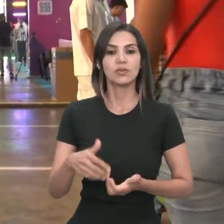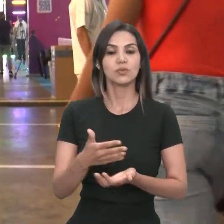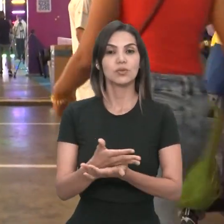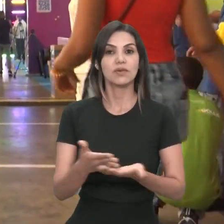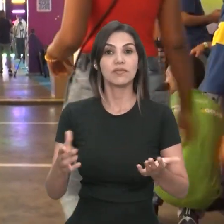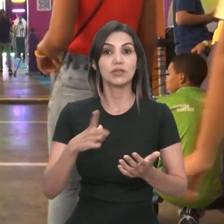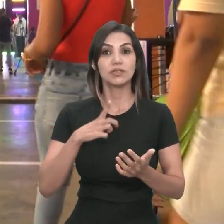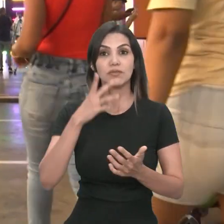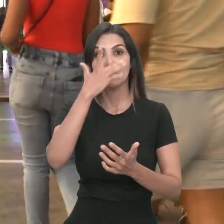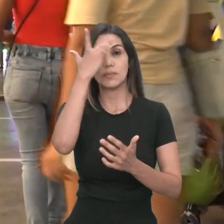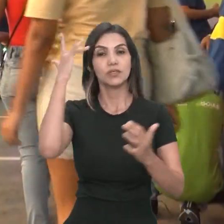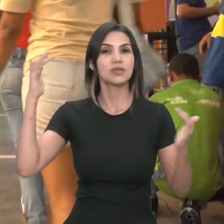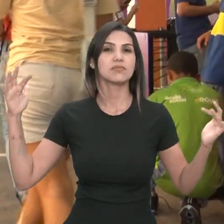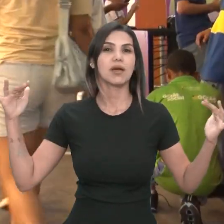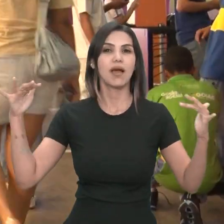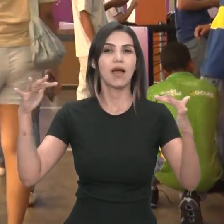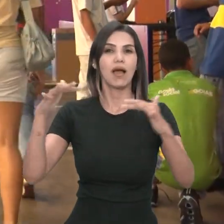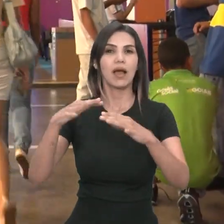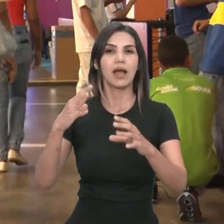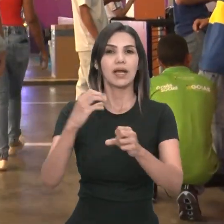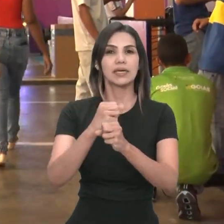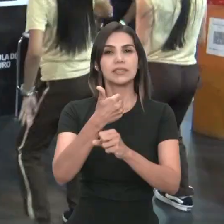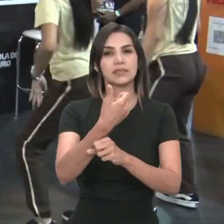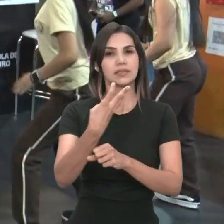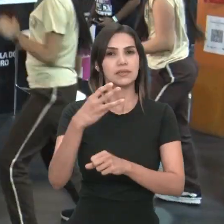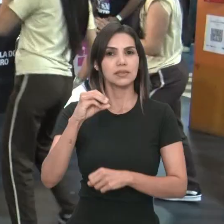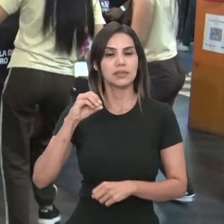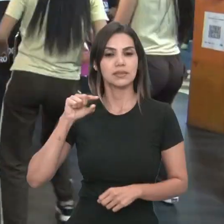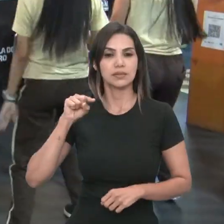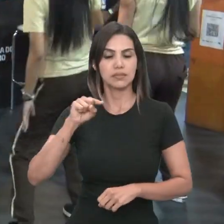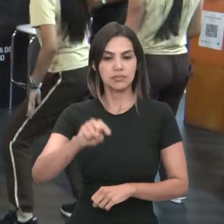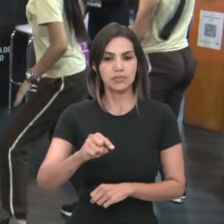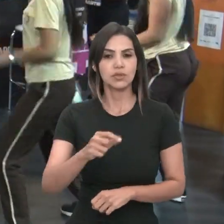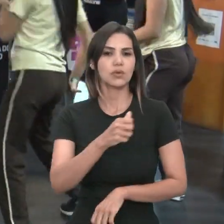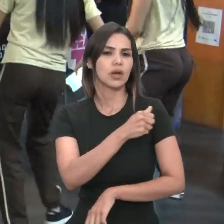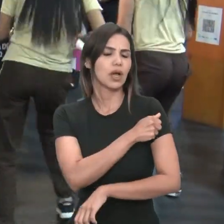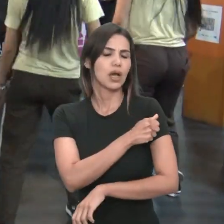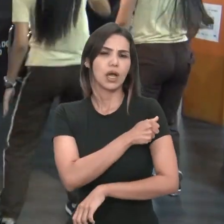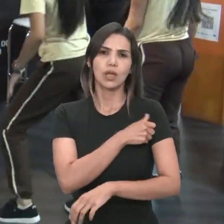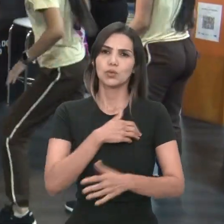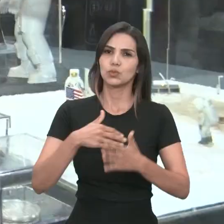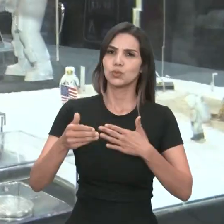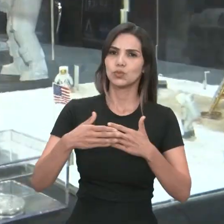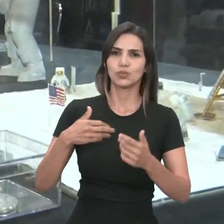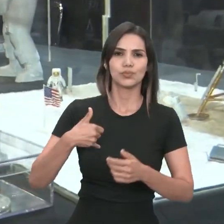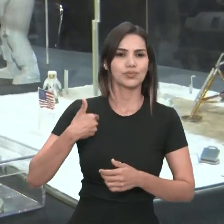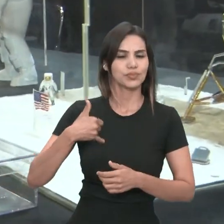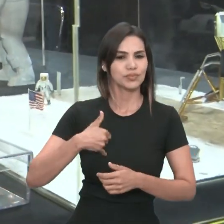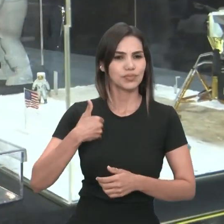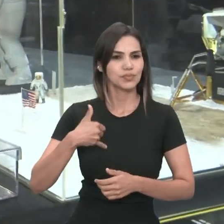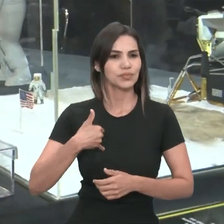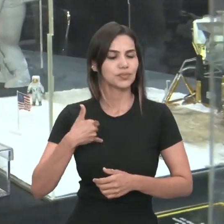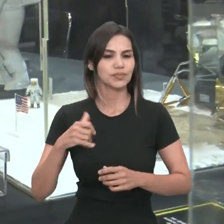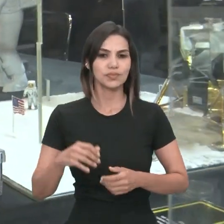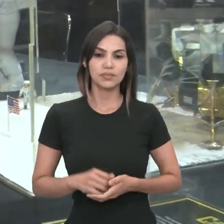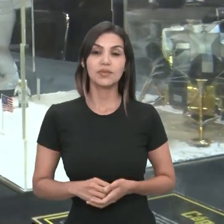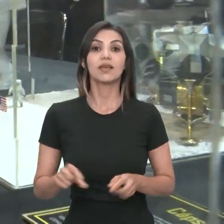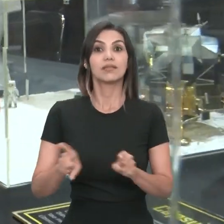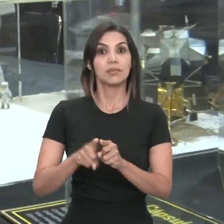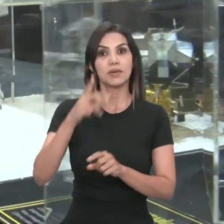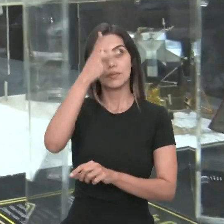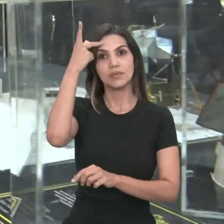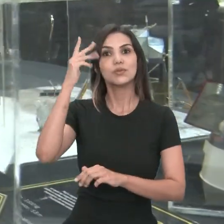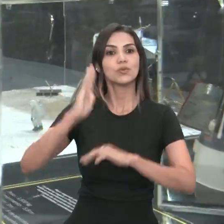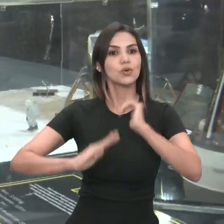mil visitantes em 5 dias de atividades. Eram estudantes de todas as idades e até profissionais em busca